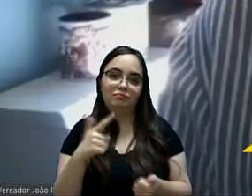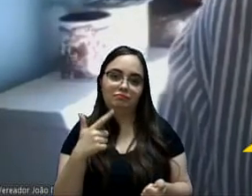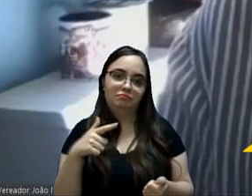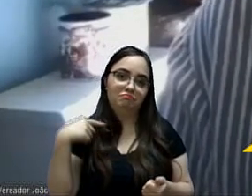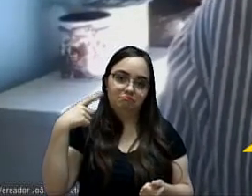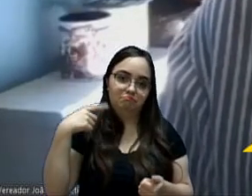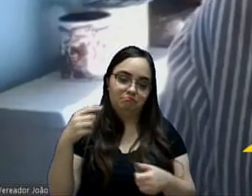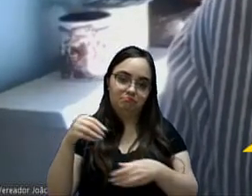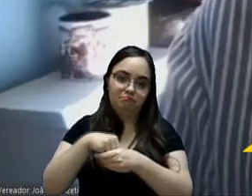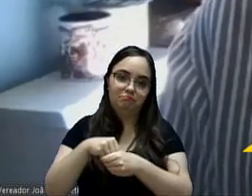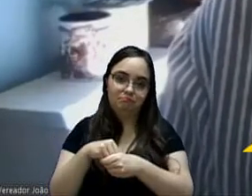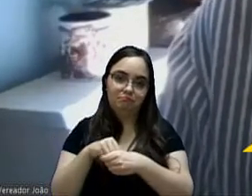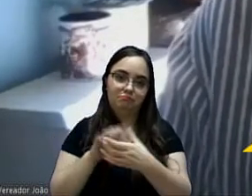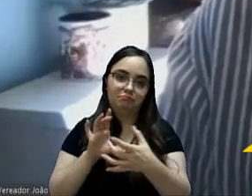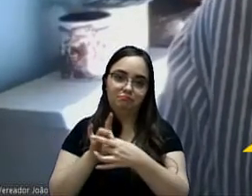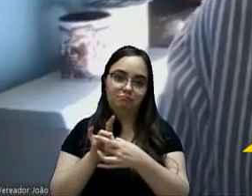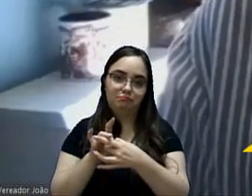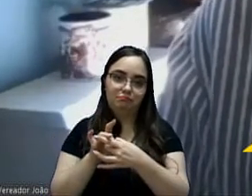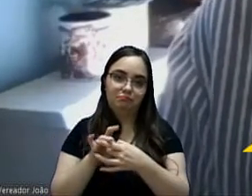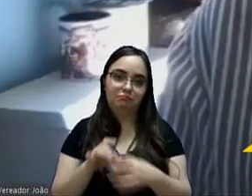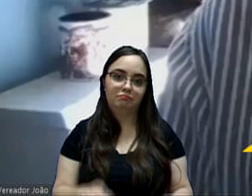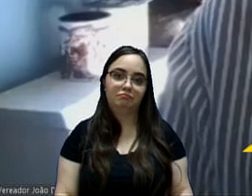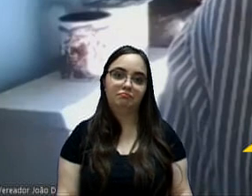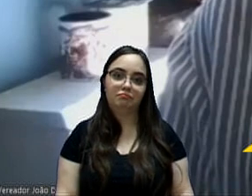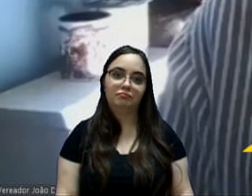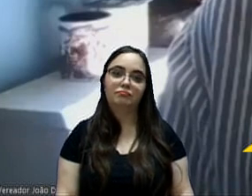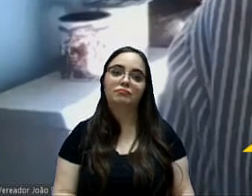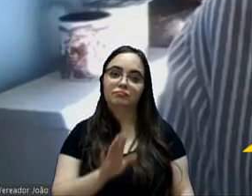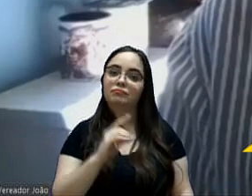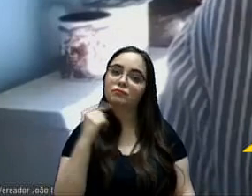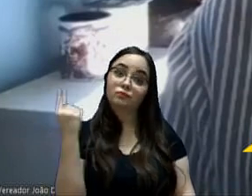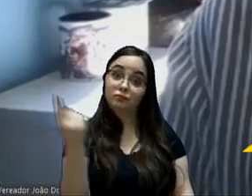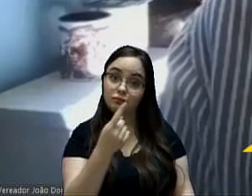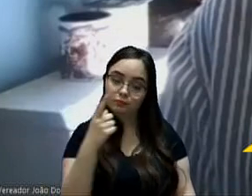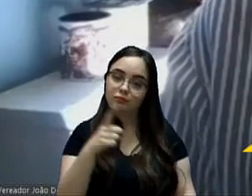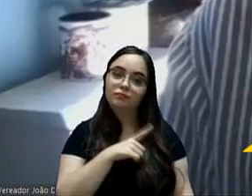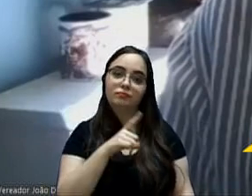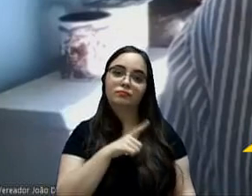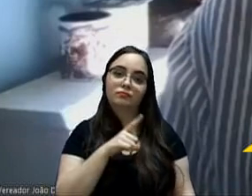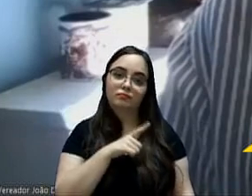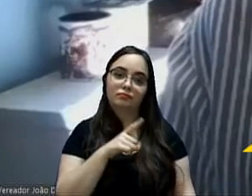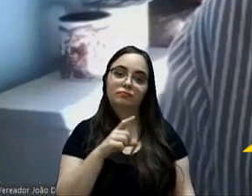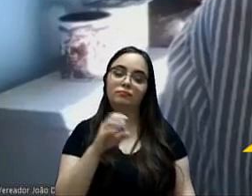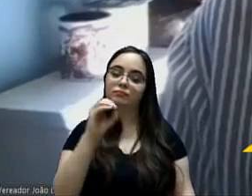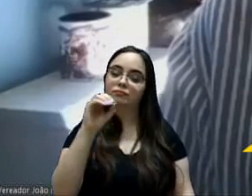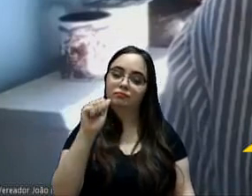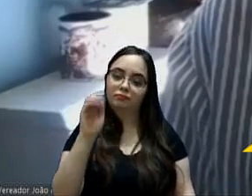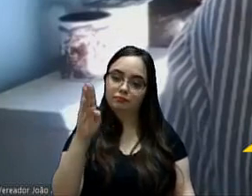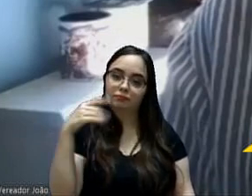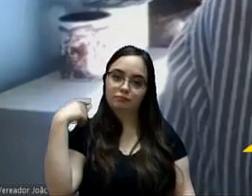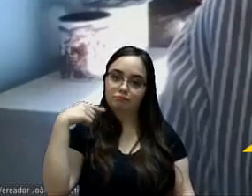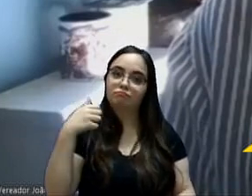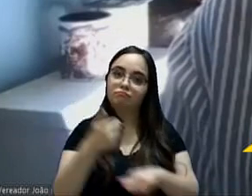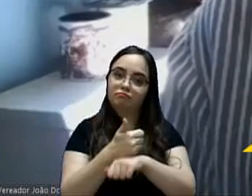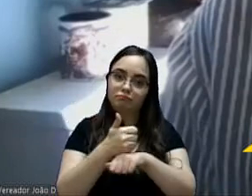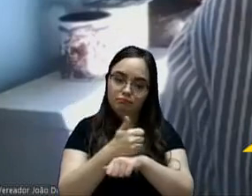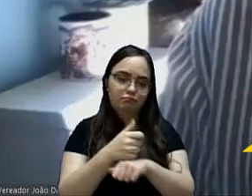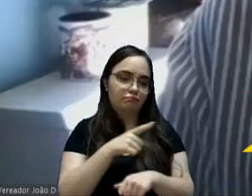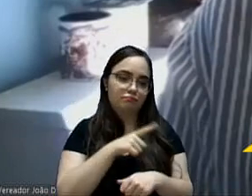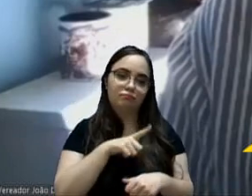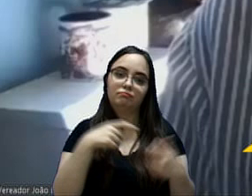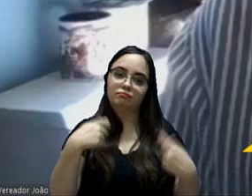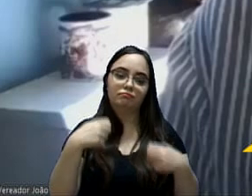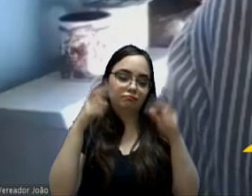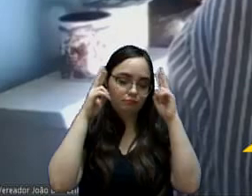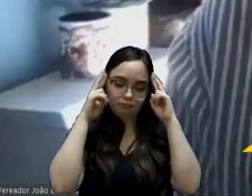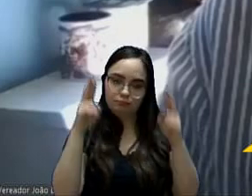talvez um advogado da estirpe do advogado dele. Mas aqui todos têm o AB, os profissionais que estão aqui merecem